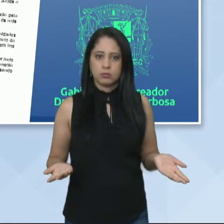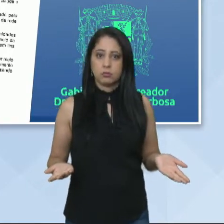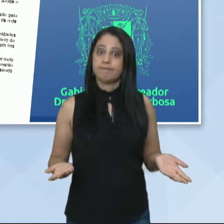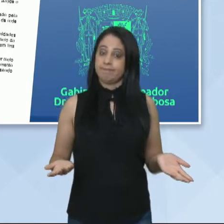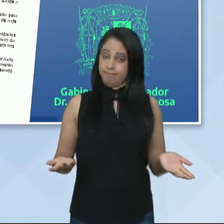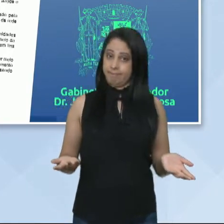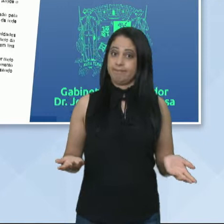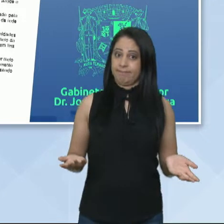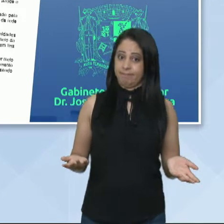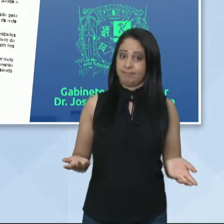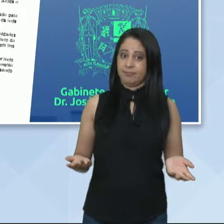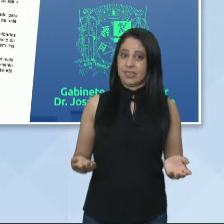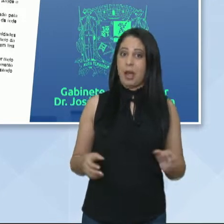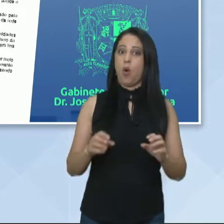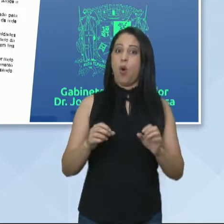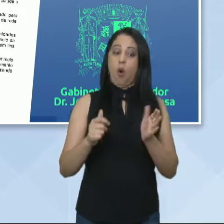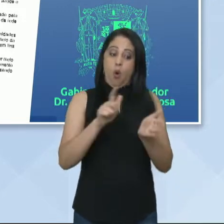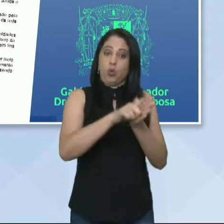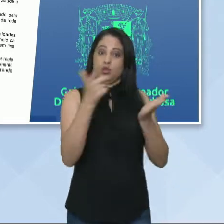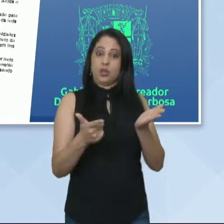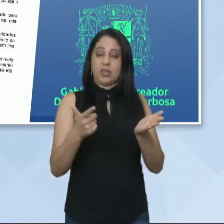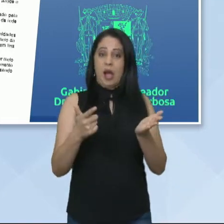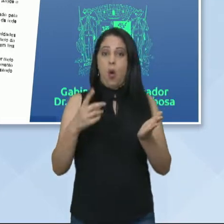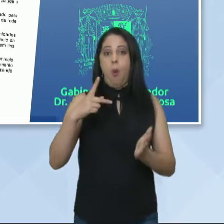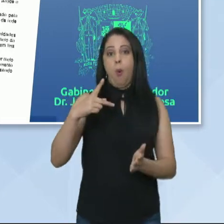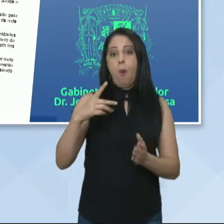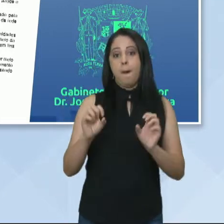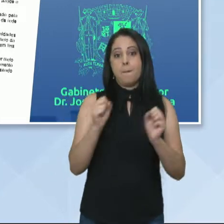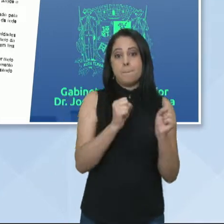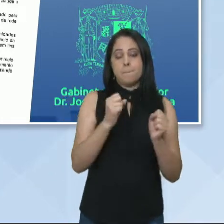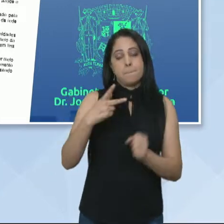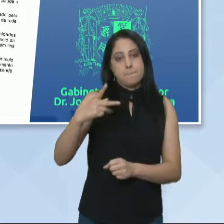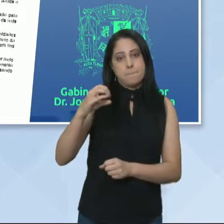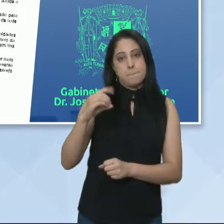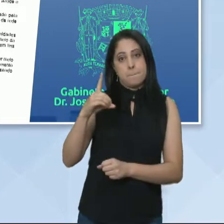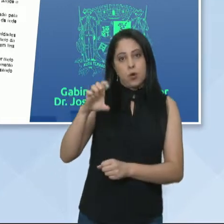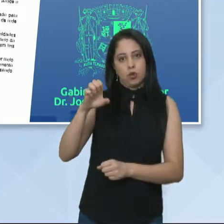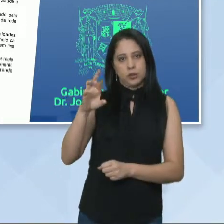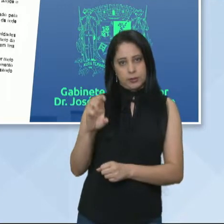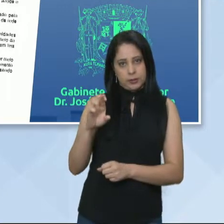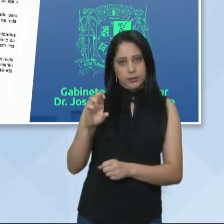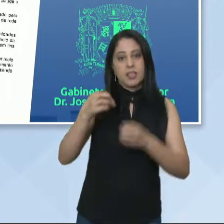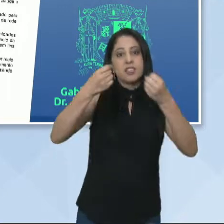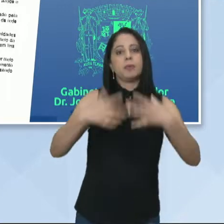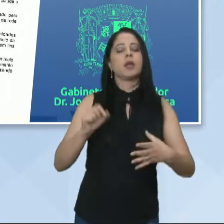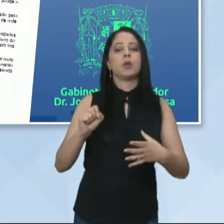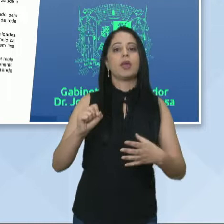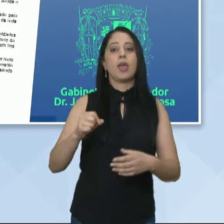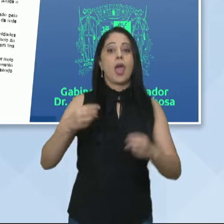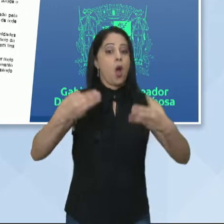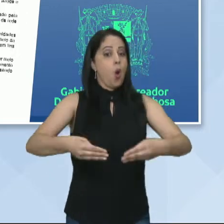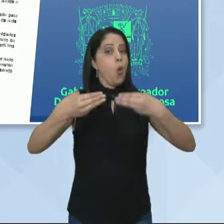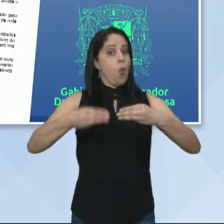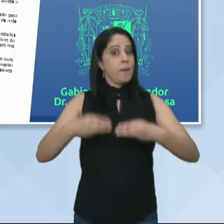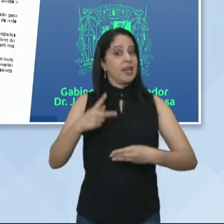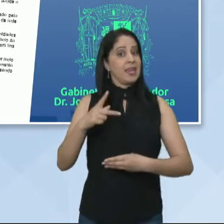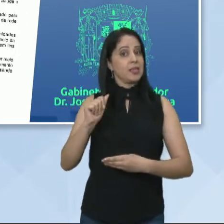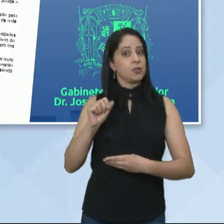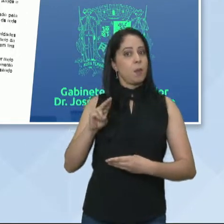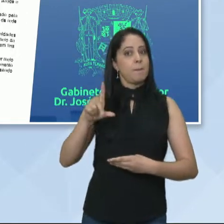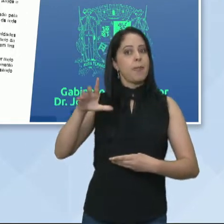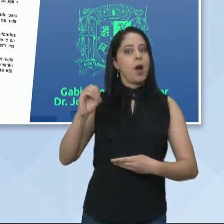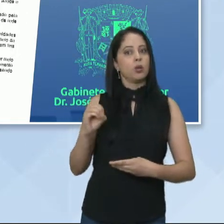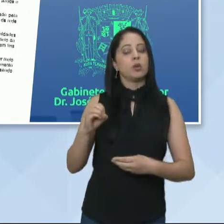boa, Poder 360. O ministro Paulo Guedes diz que o governo fará cortes no programa da farmácia